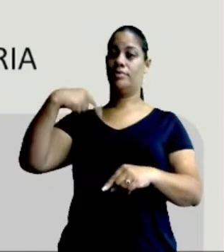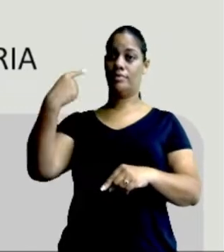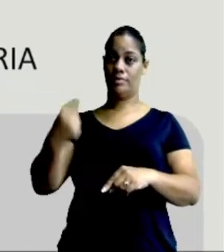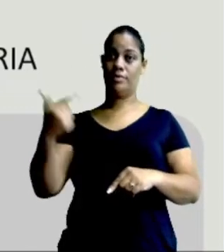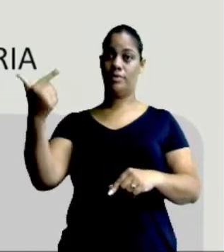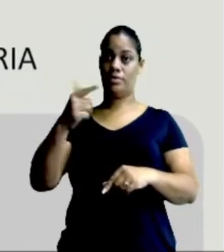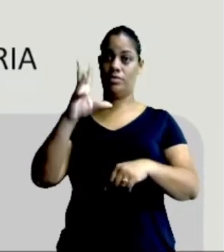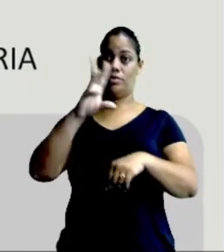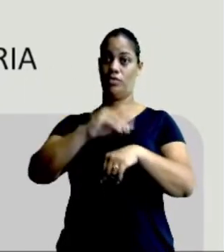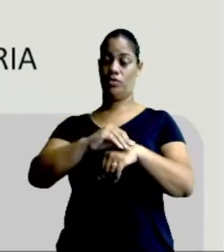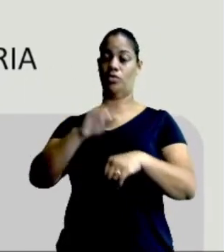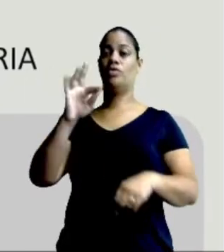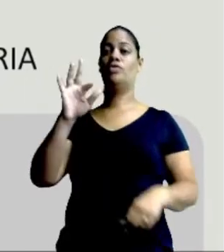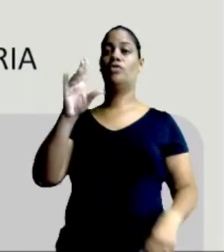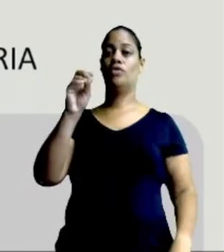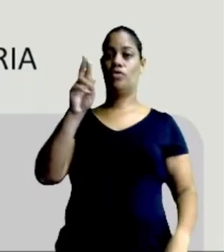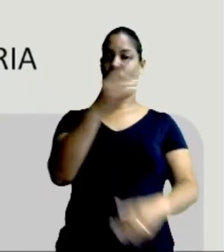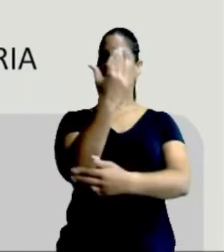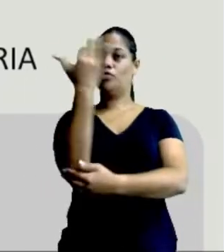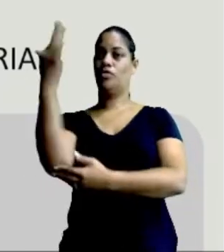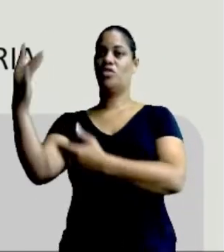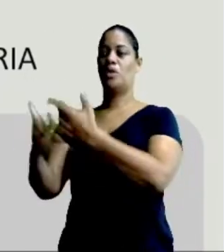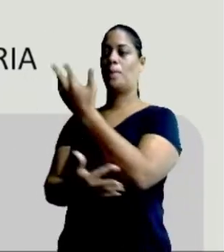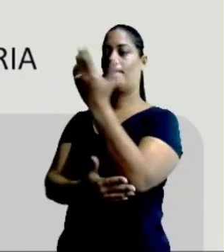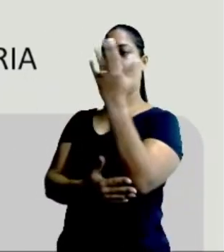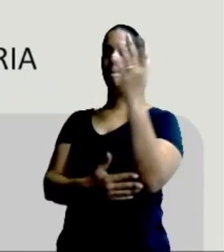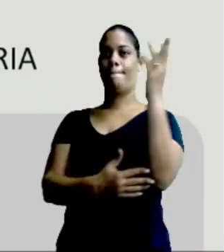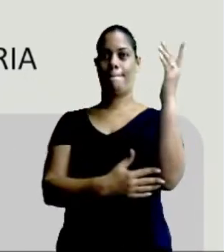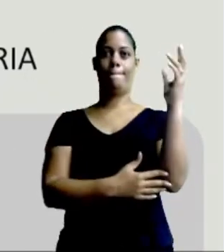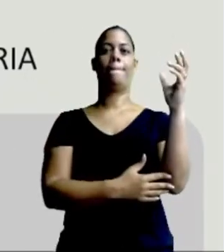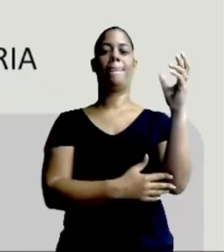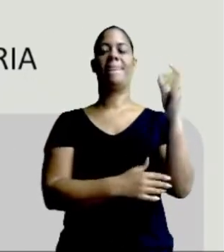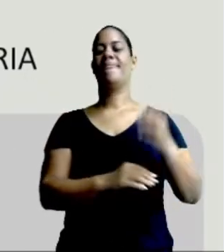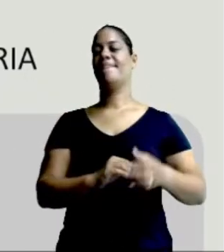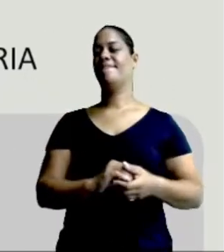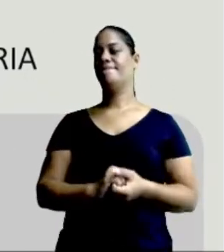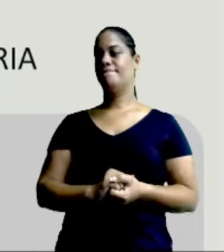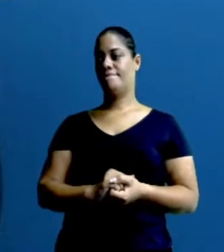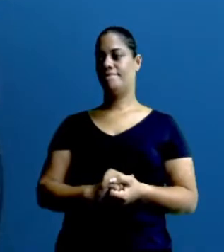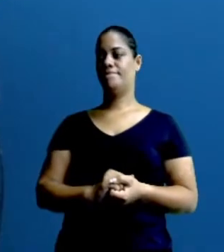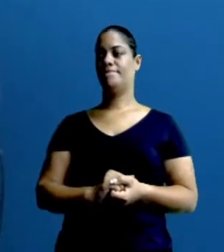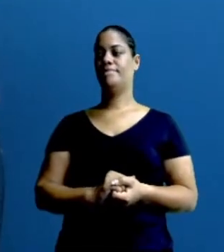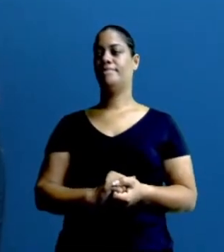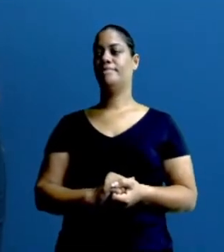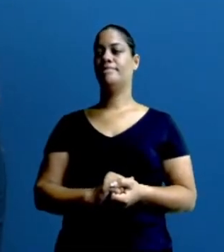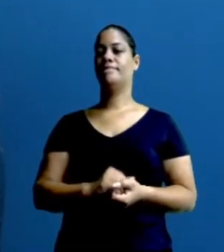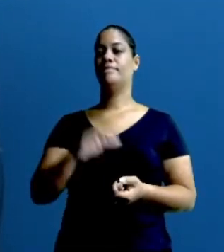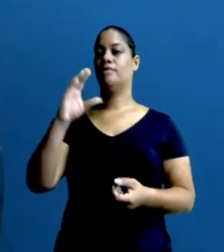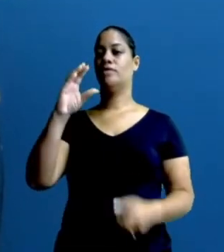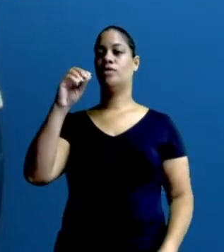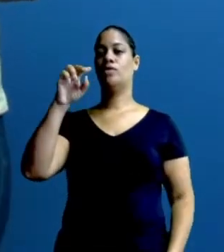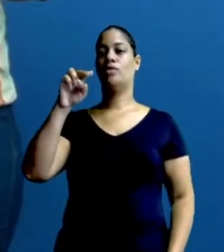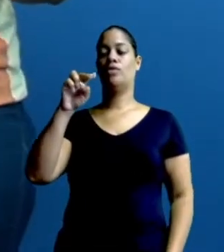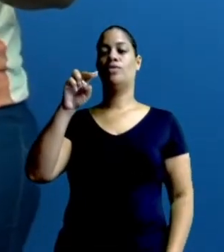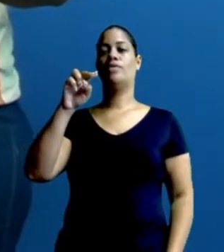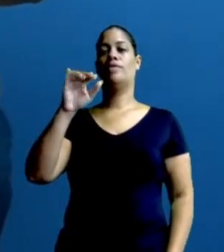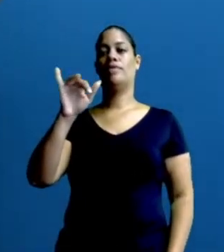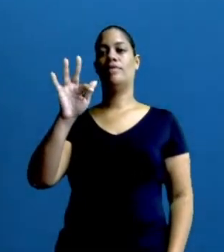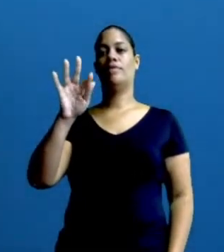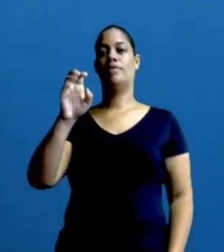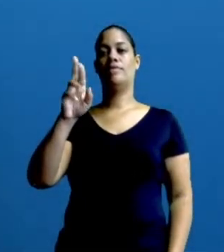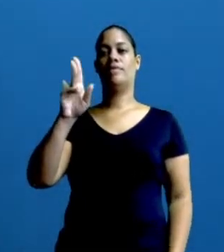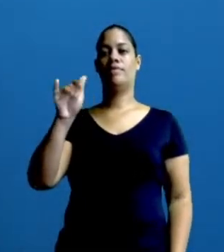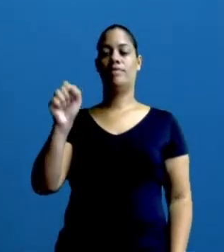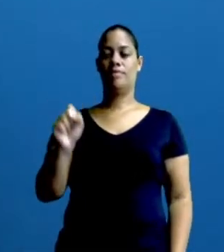florestas coníferas, que são florestas de pinheiros do Paraná ou de araucárias. E aí você tem aqui na